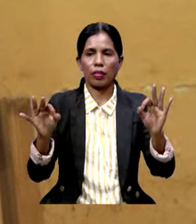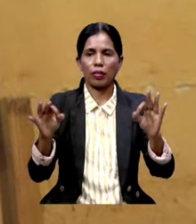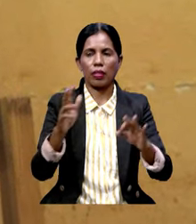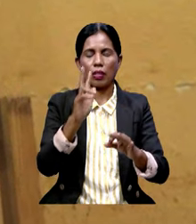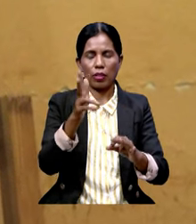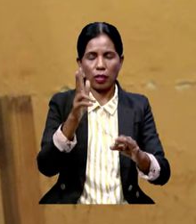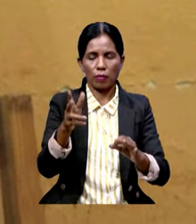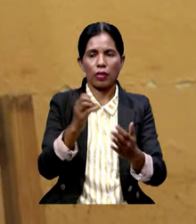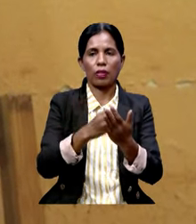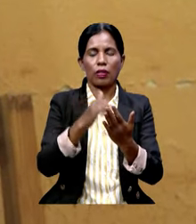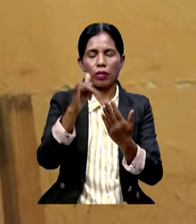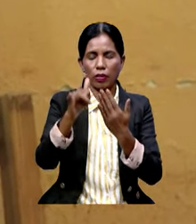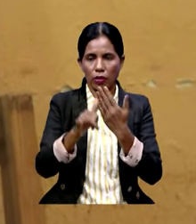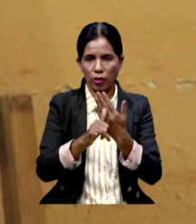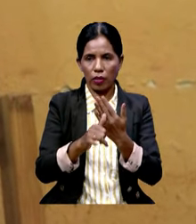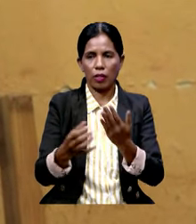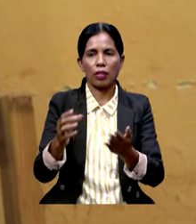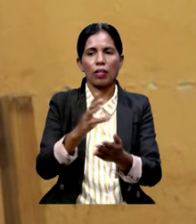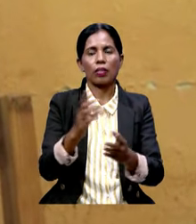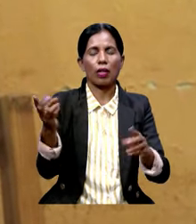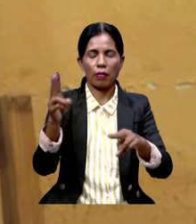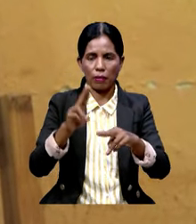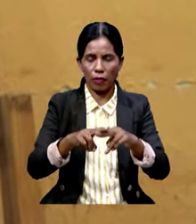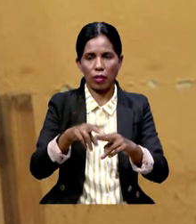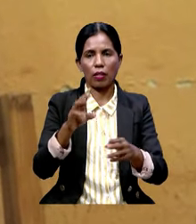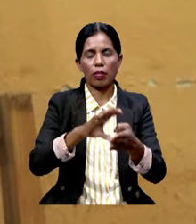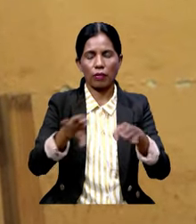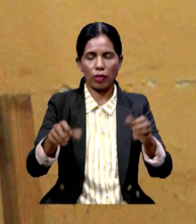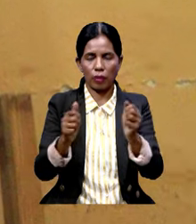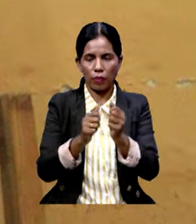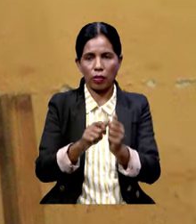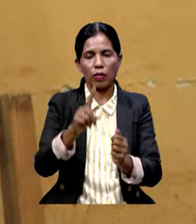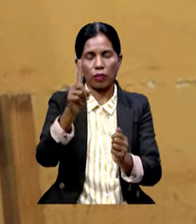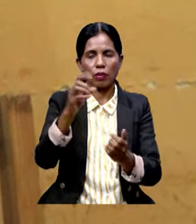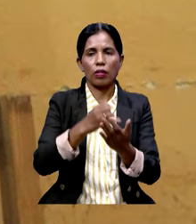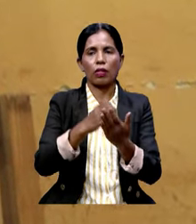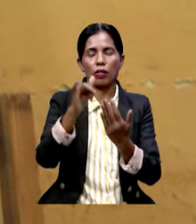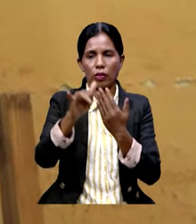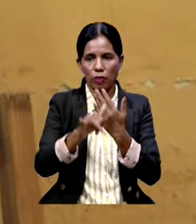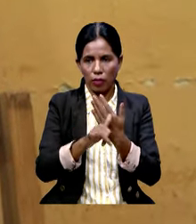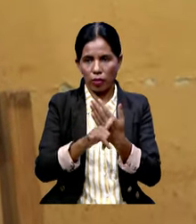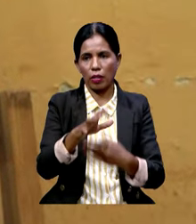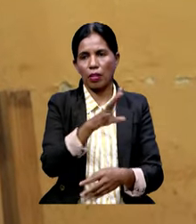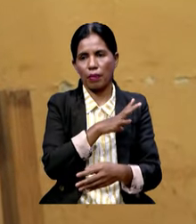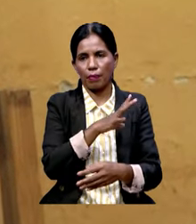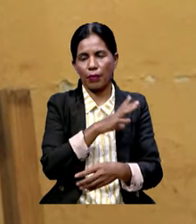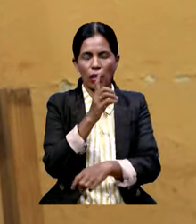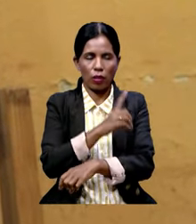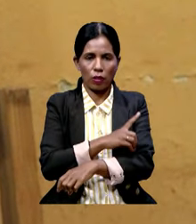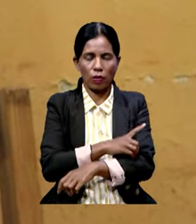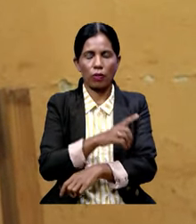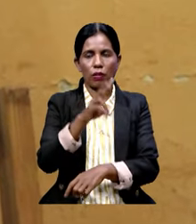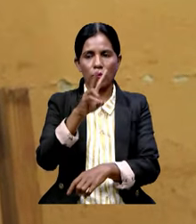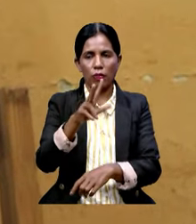junho se renova o contrato dia 1 de julho ou não é mas cada se chega rei de um novo atolo se